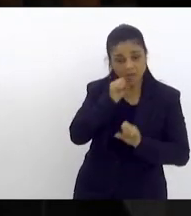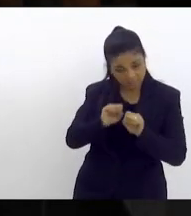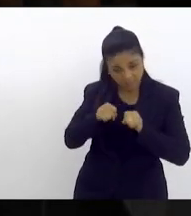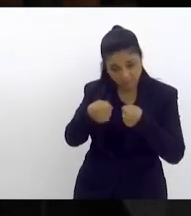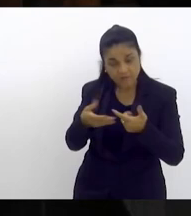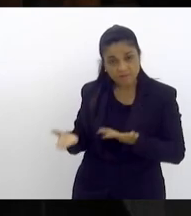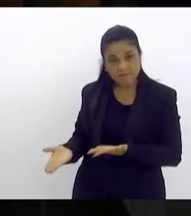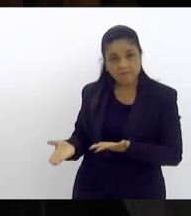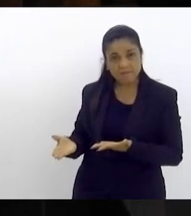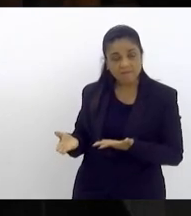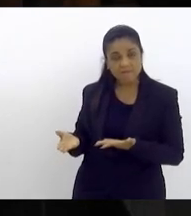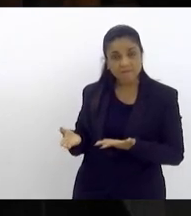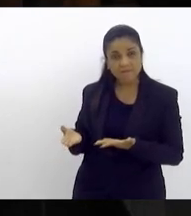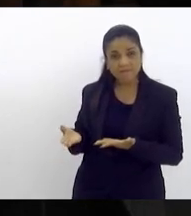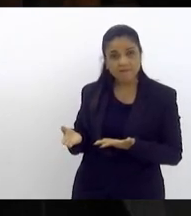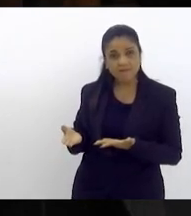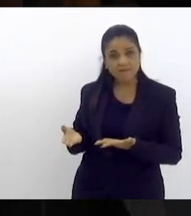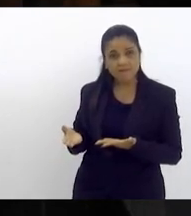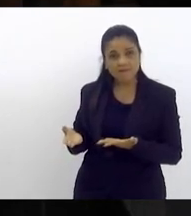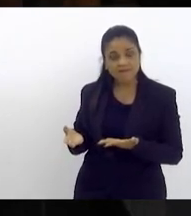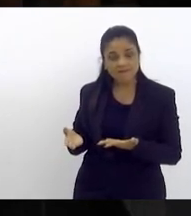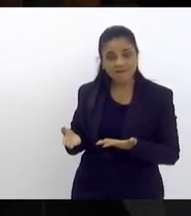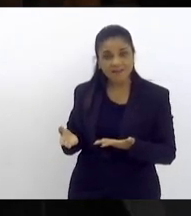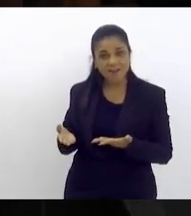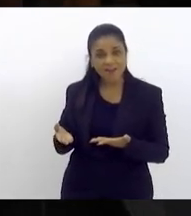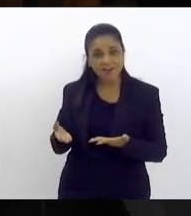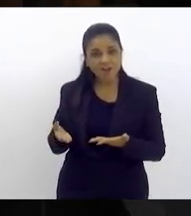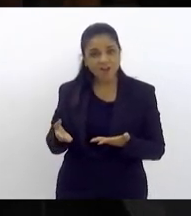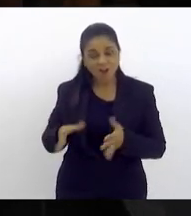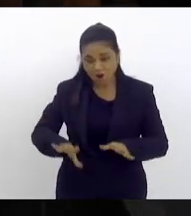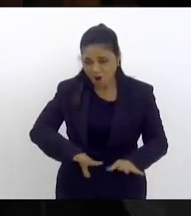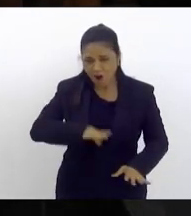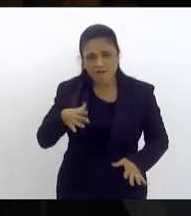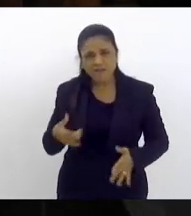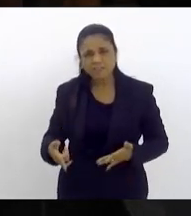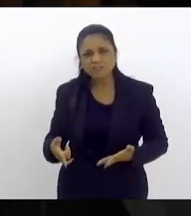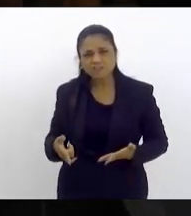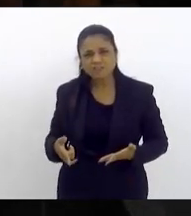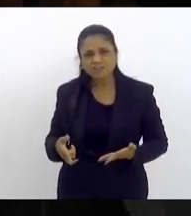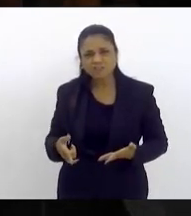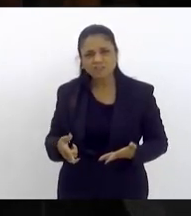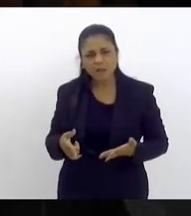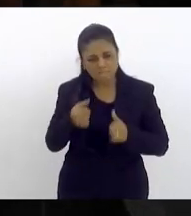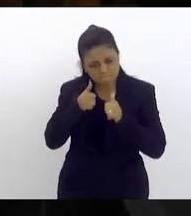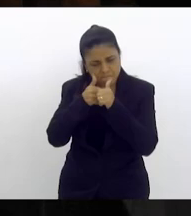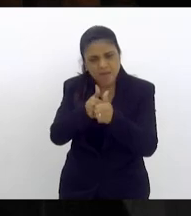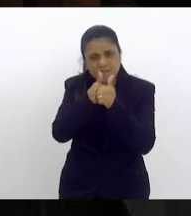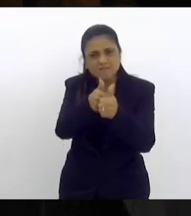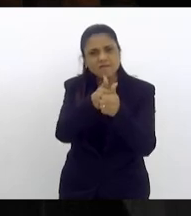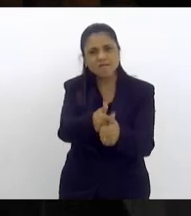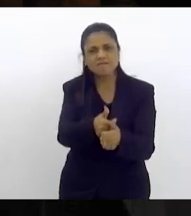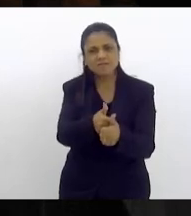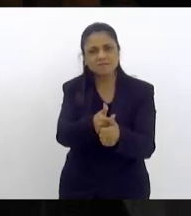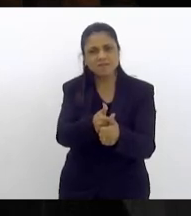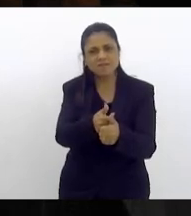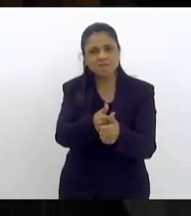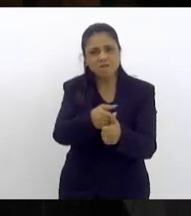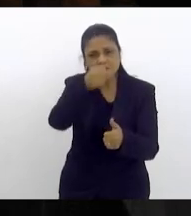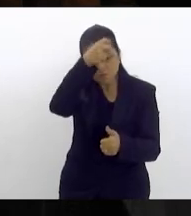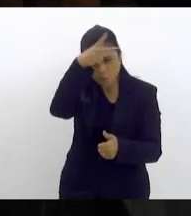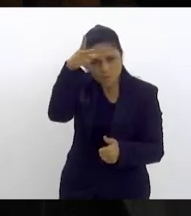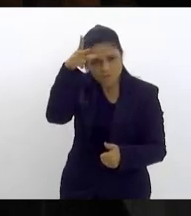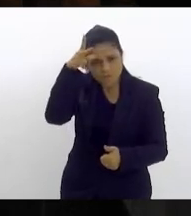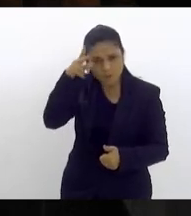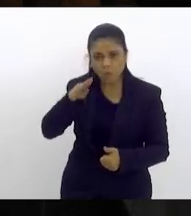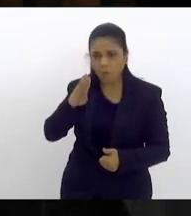a se manifestar sobre a covardia A Perseguição que o prefeito bom